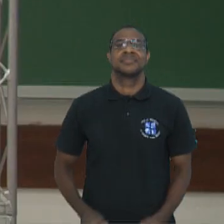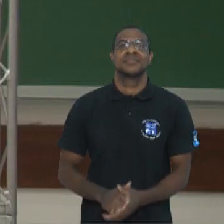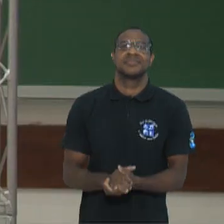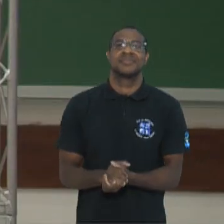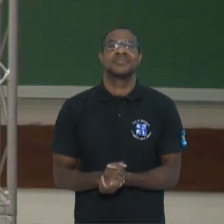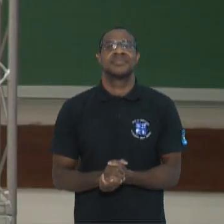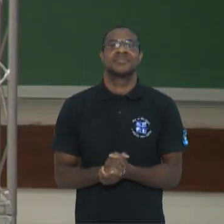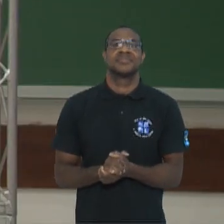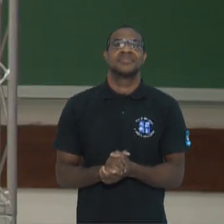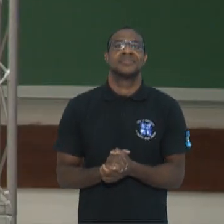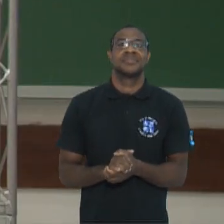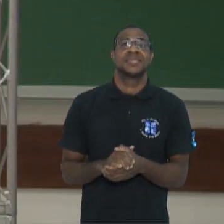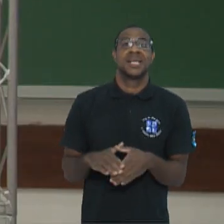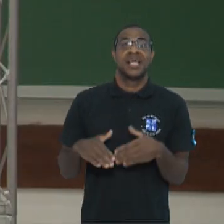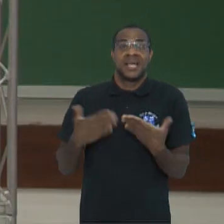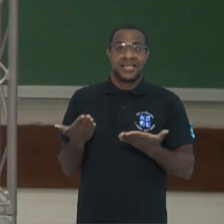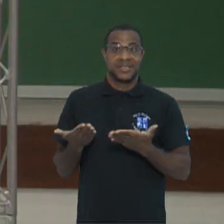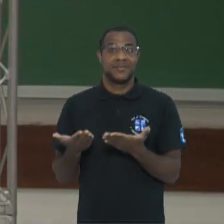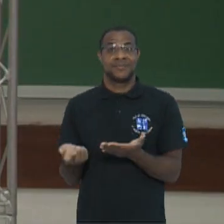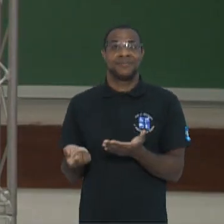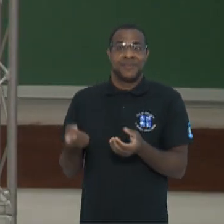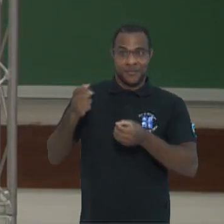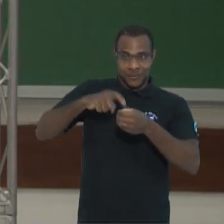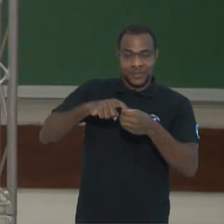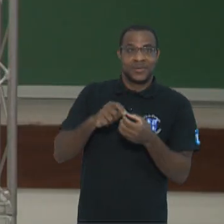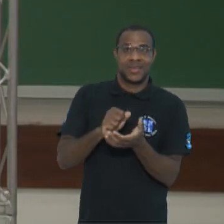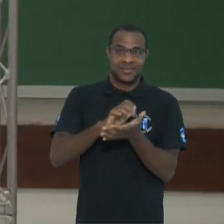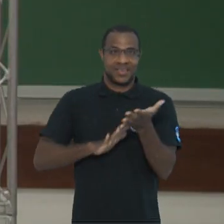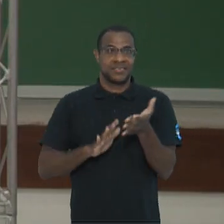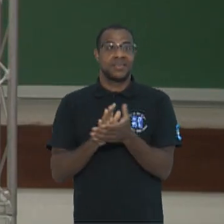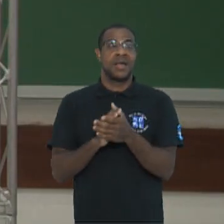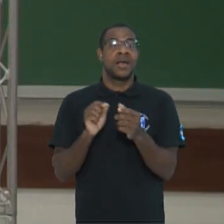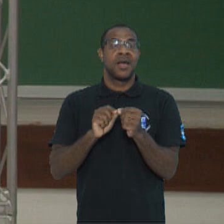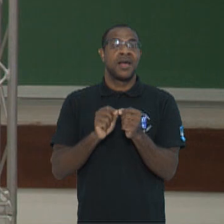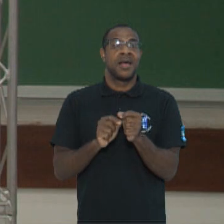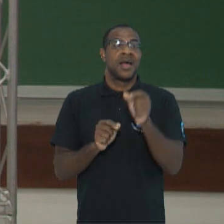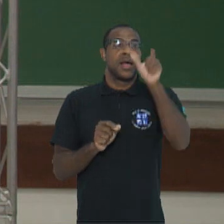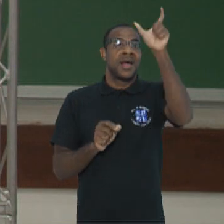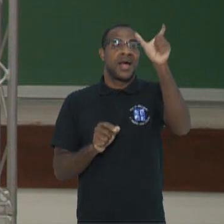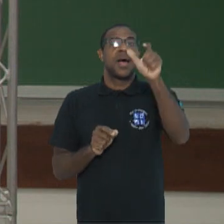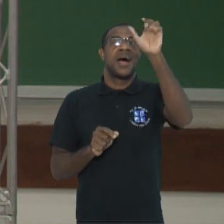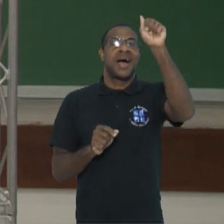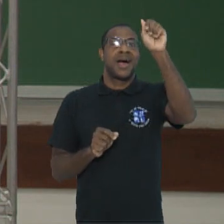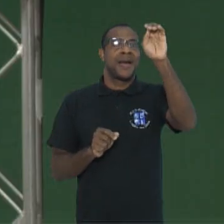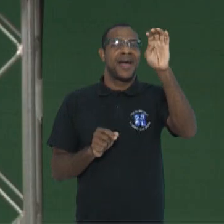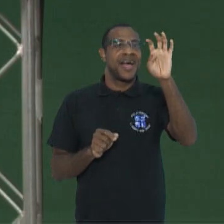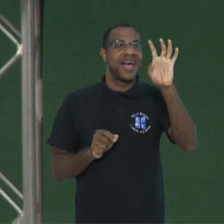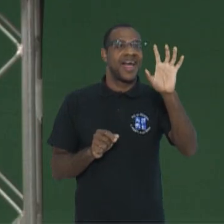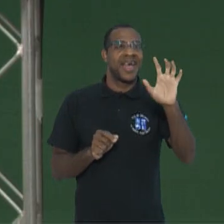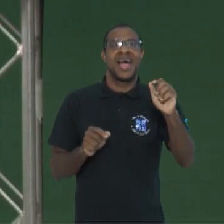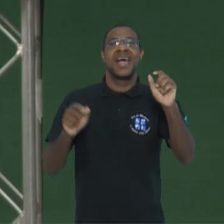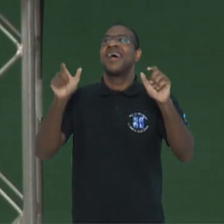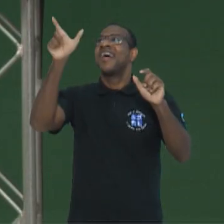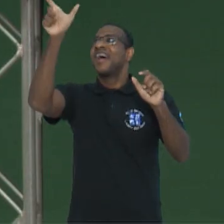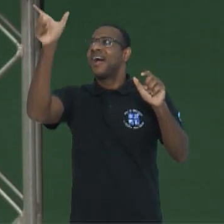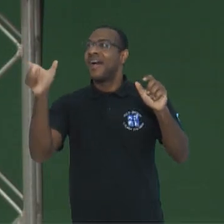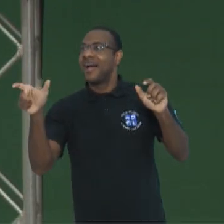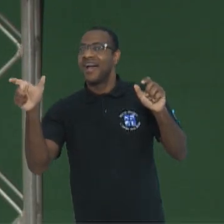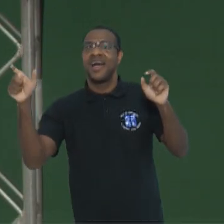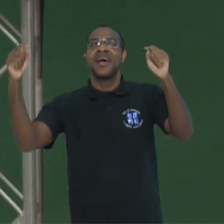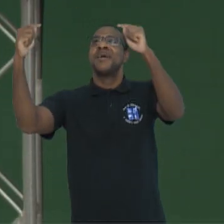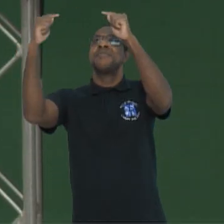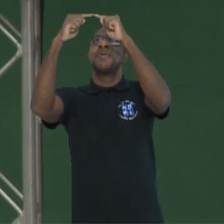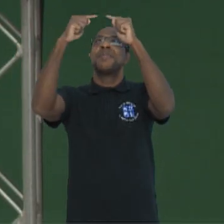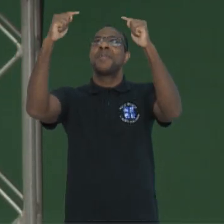Então, pessoal, retornando ao nosso exercício, nós vamos relacionar as colunas, né? Então, a primeira delas, a expressão diz to